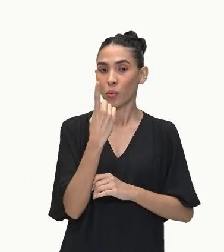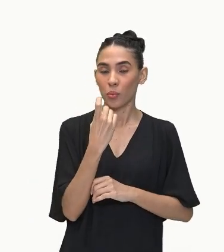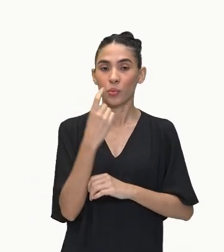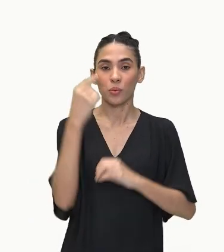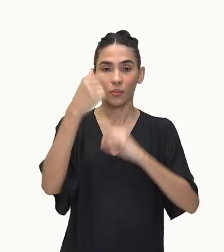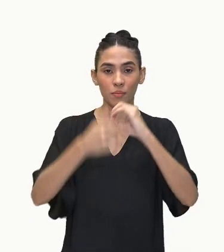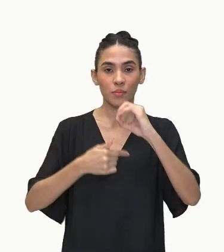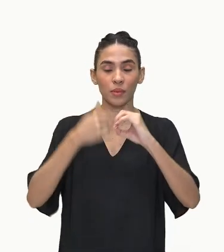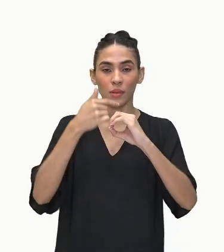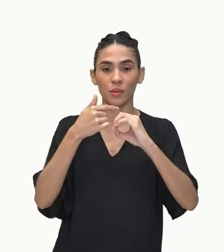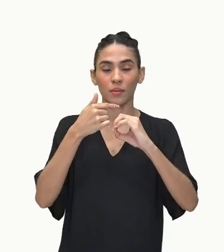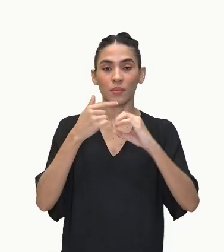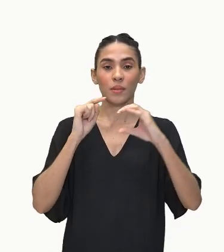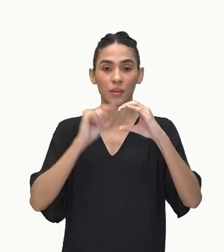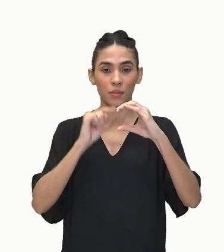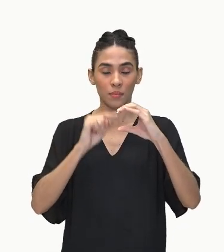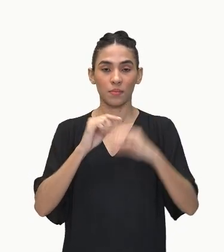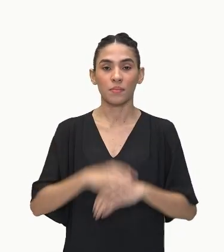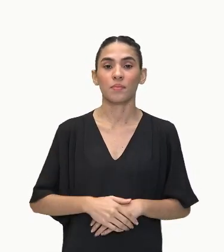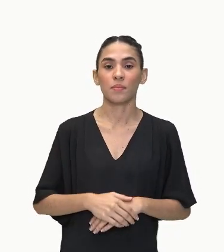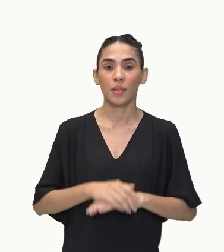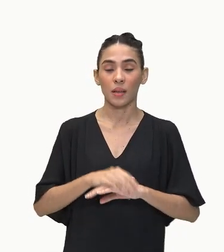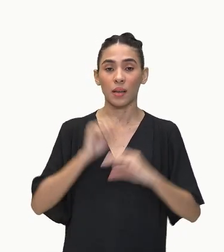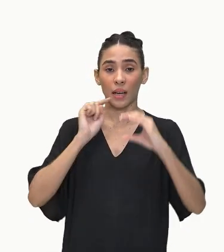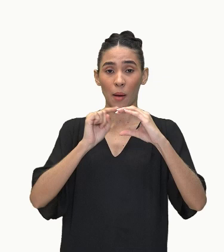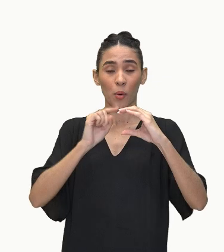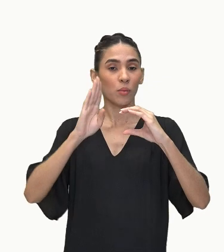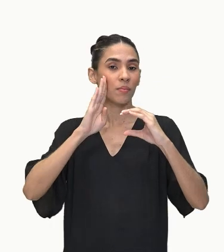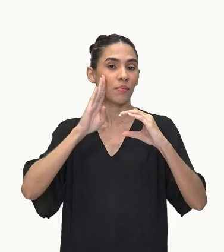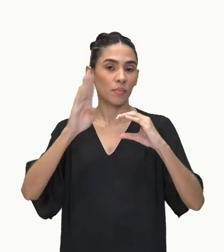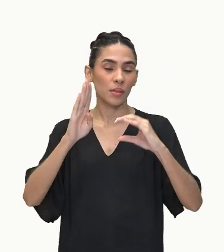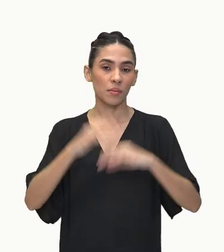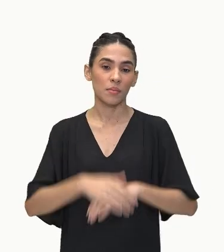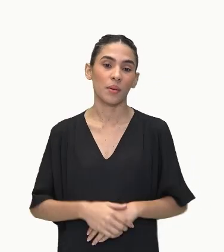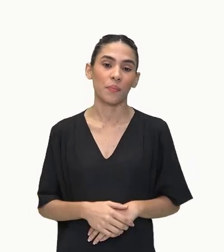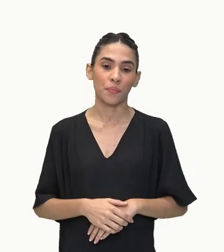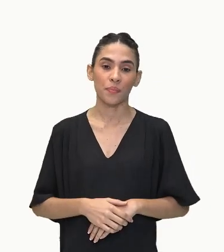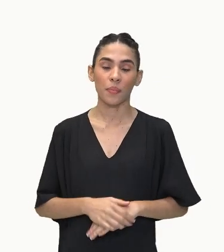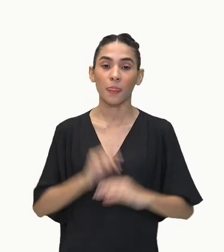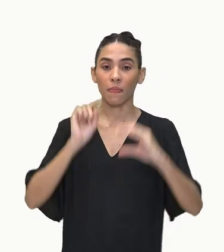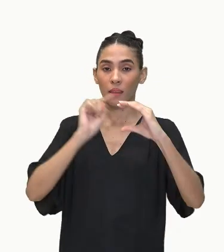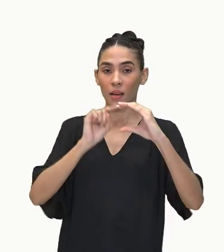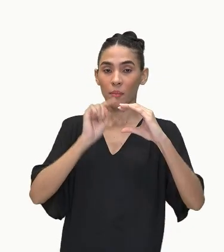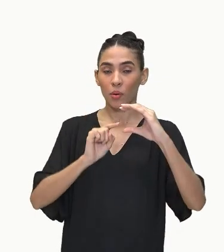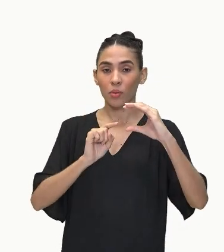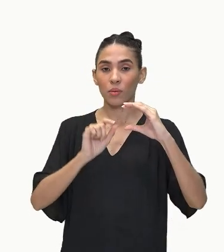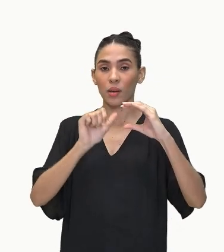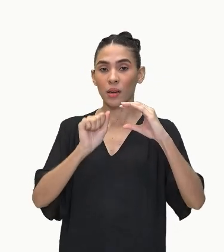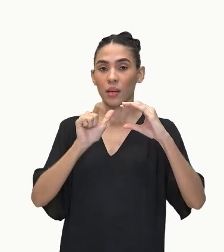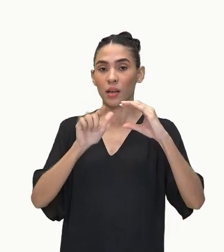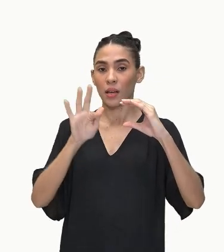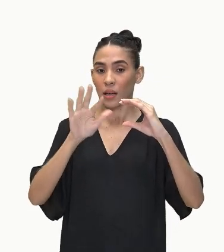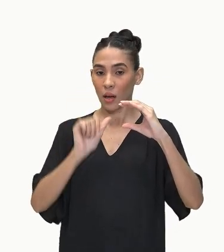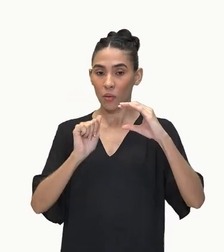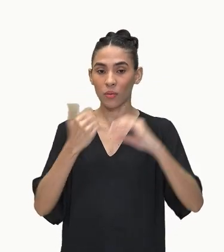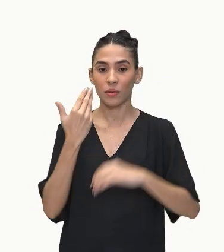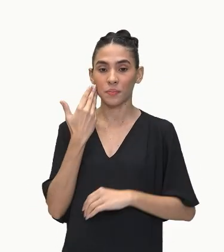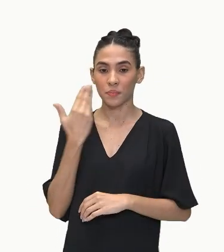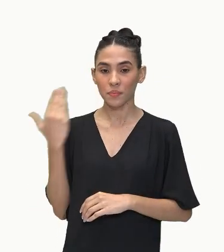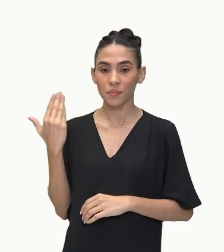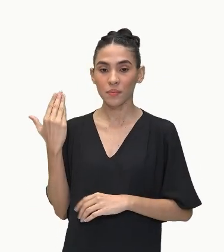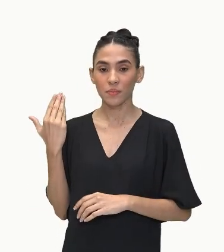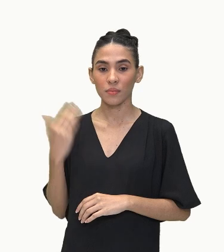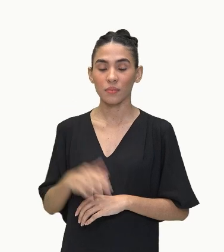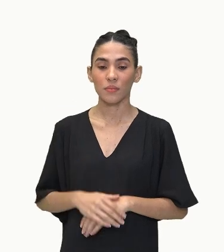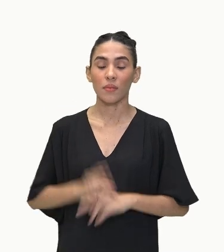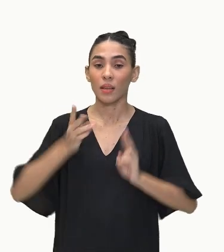que é denominado de carbono alfa. O carbono alfa é esse aqui, esse é o carbono alfa.